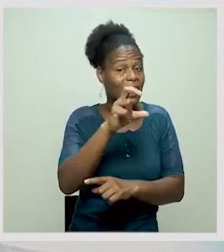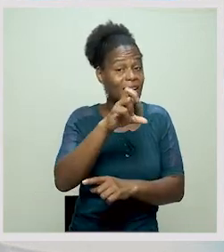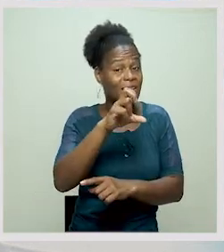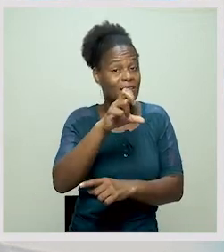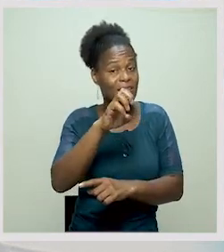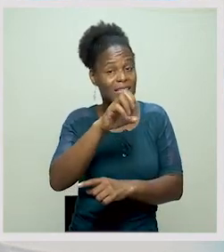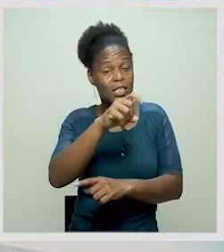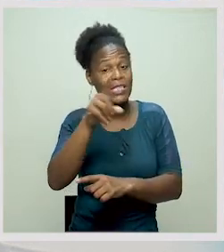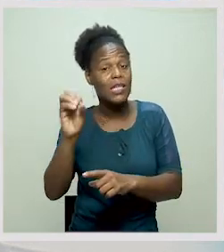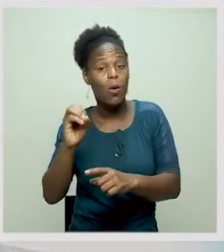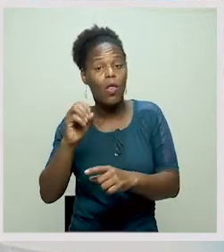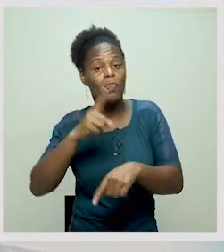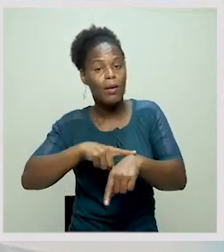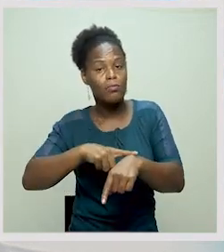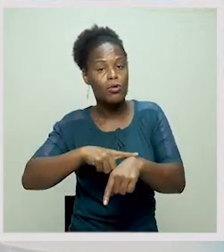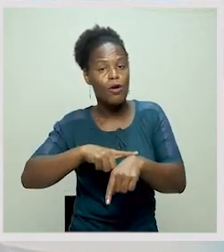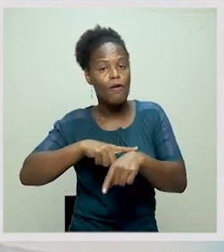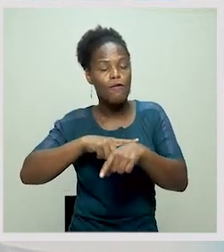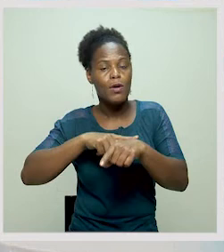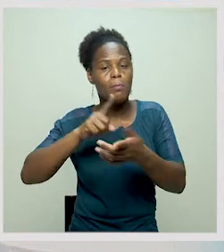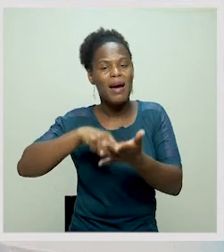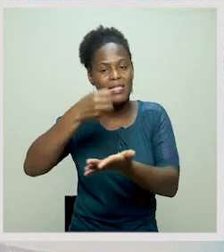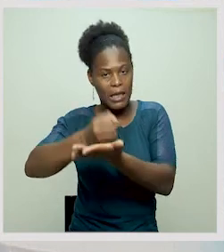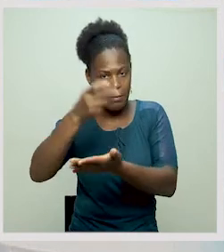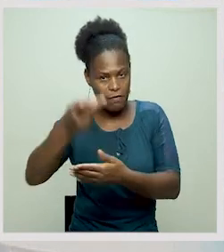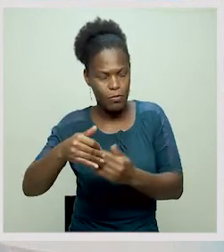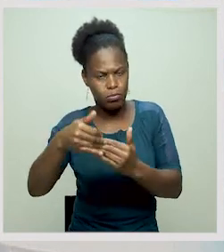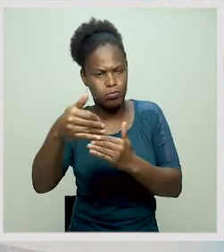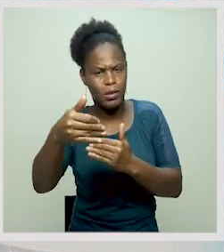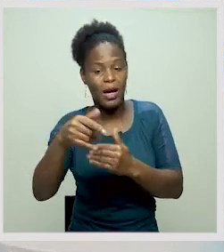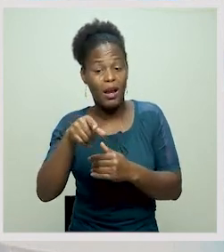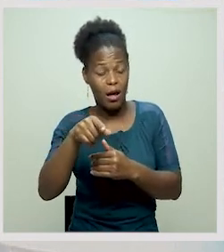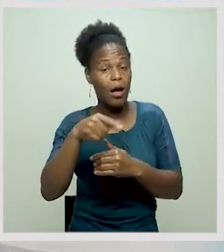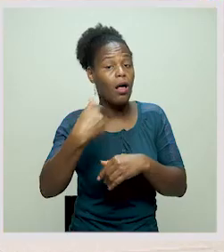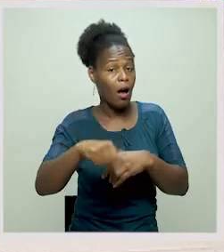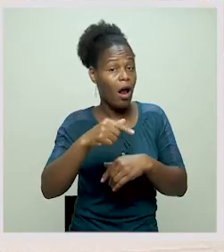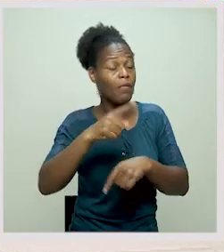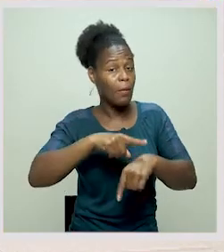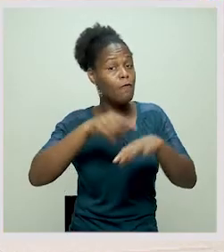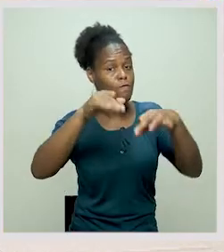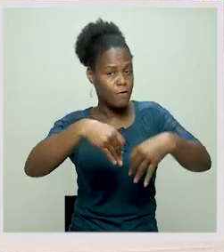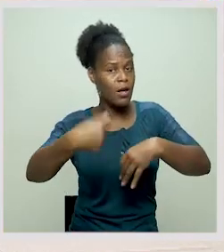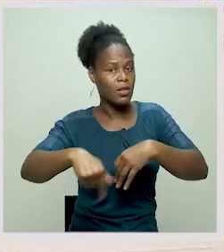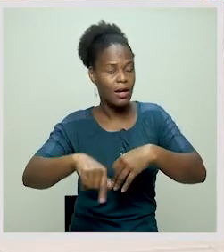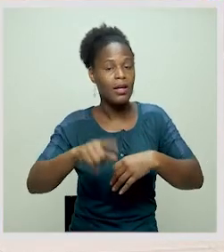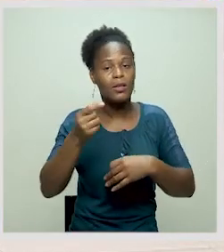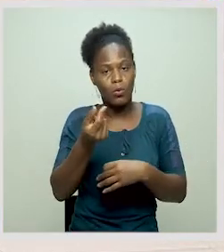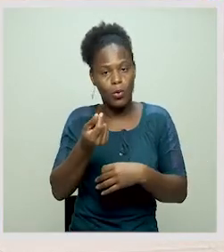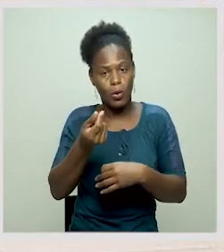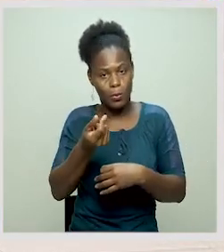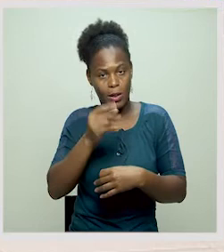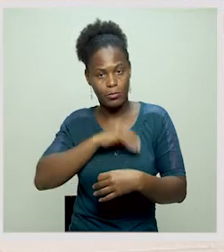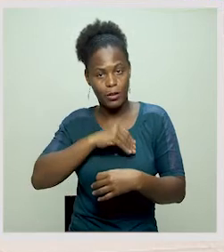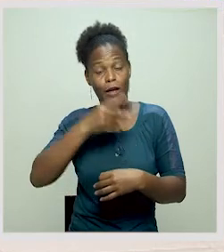que a duração é perpétua. Aqui, a duração é definida e o rendimento é fixo e